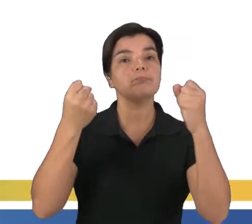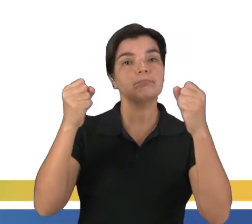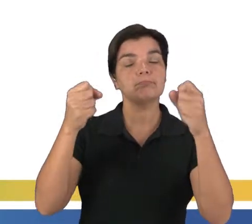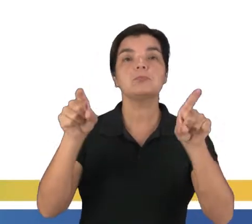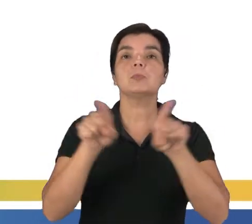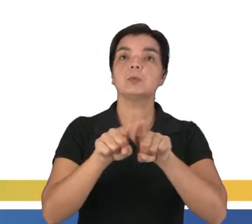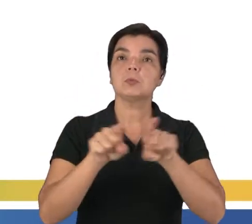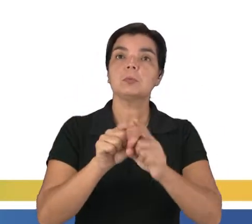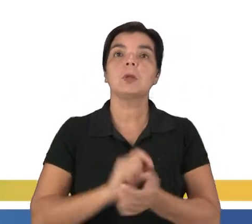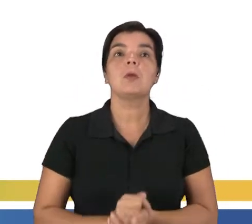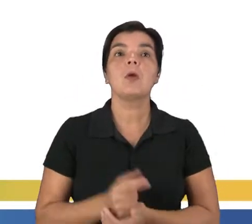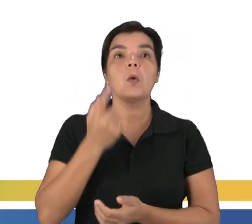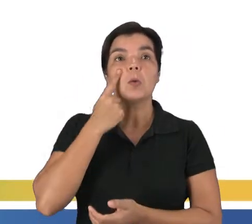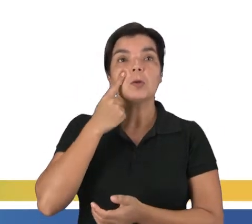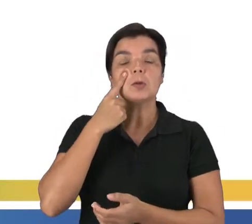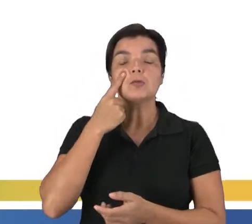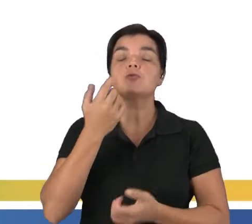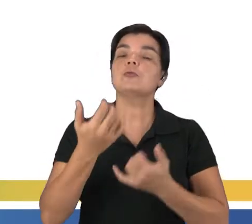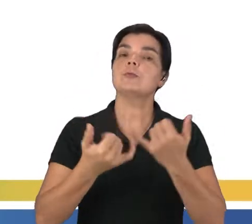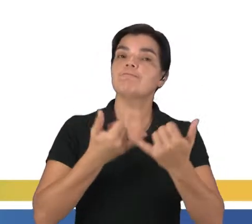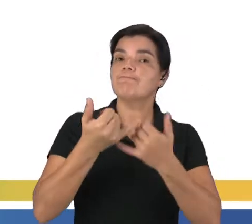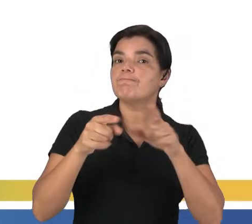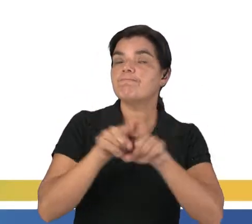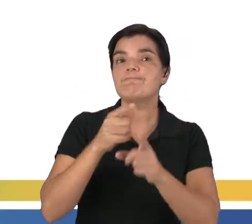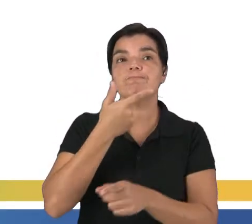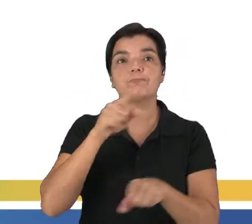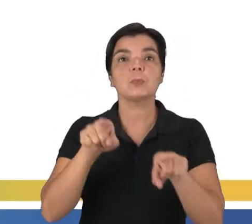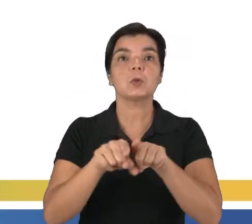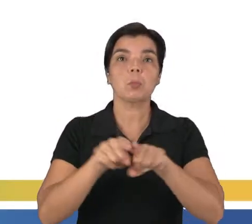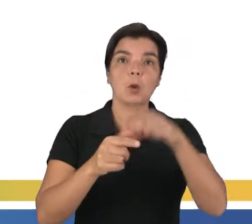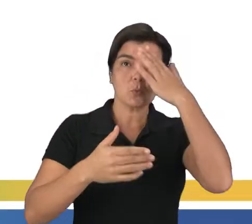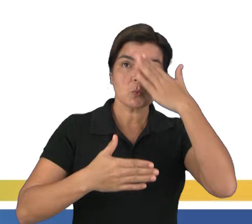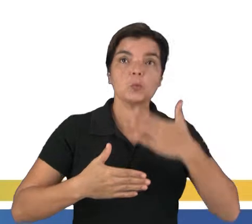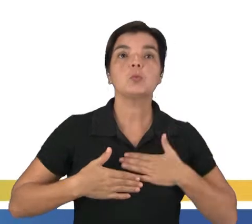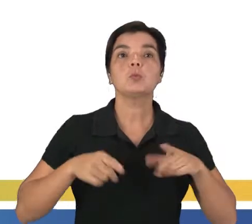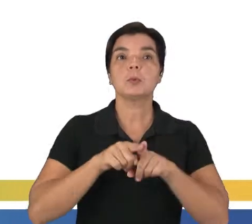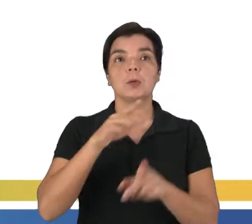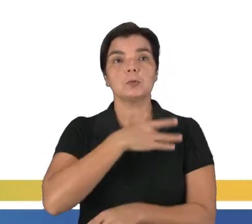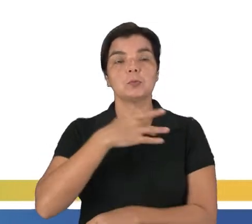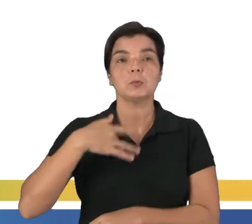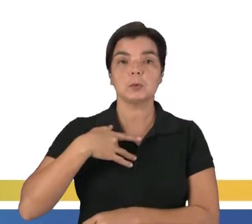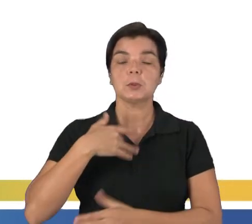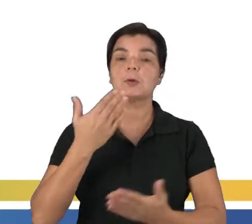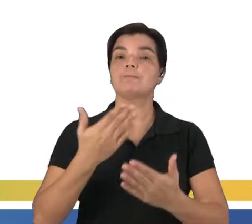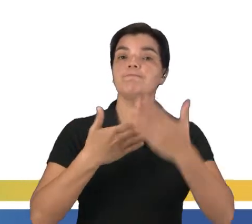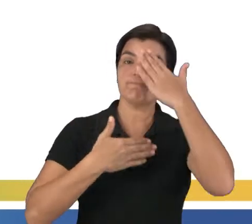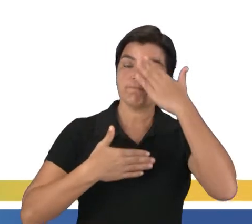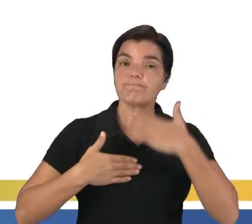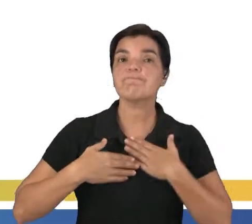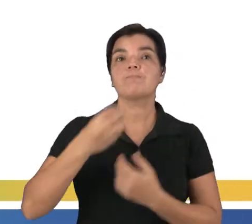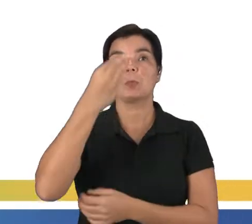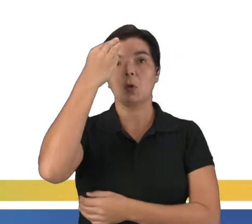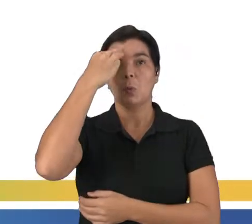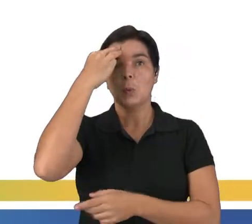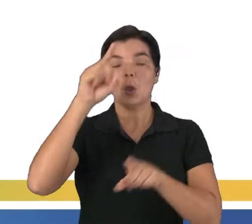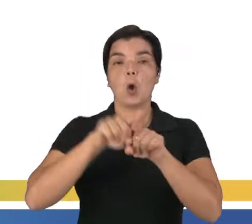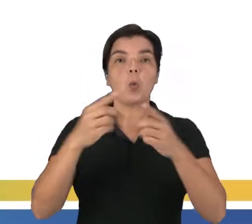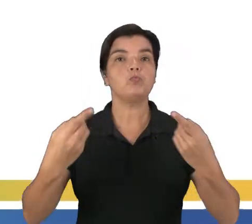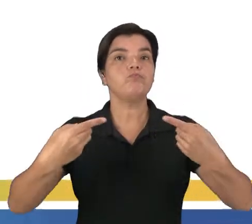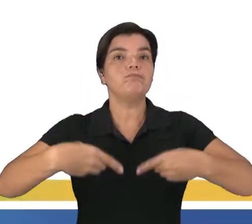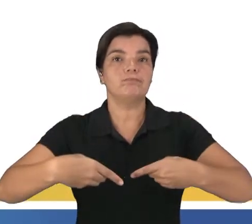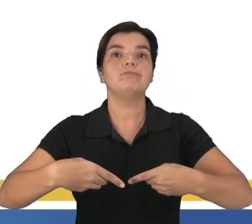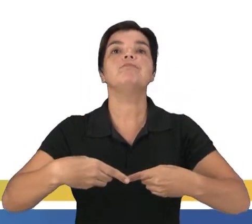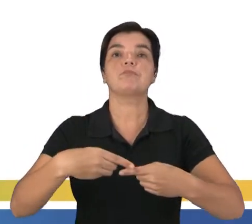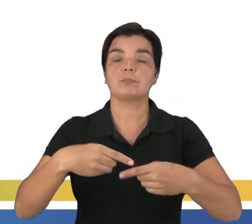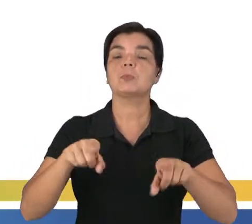e destreza, com fins de recreação, manutenção de condicionamento corporal e da saúde física, mental e ou